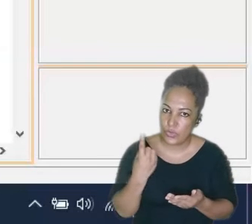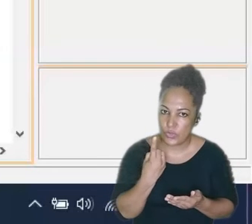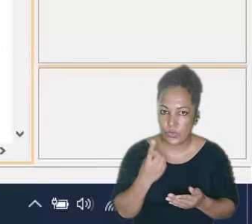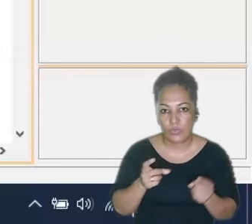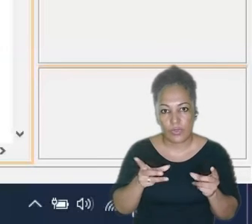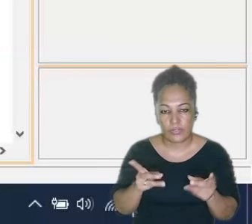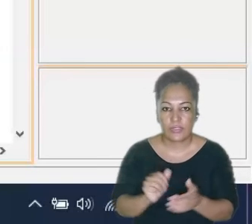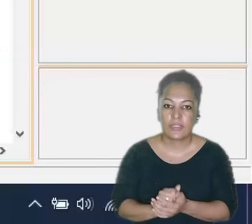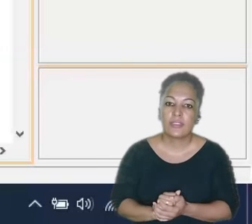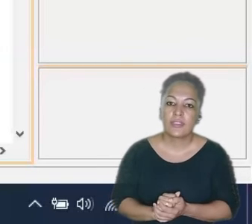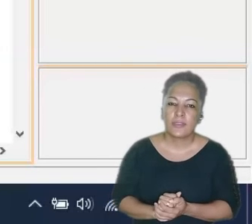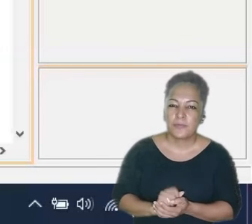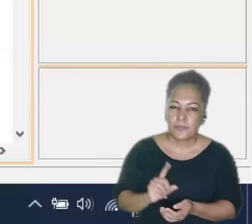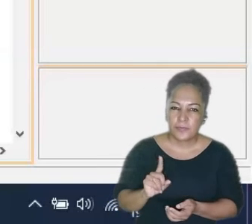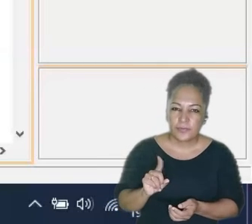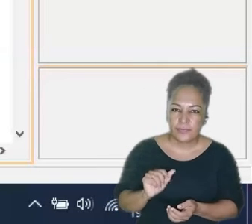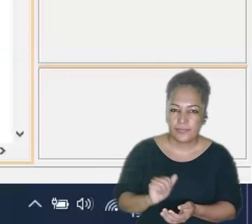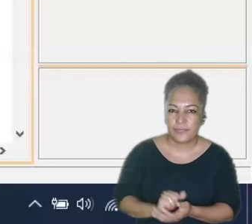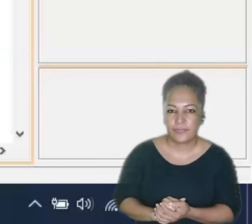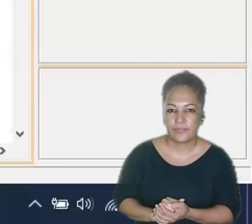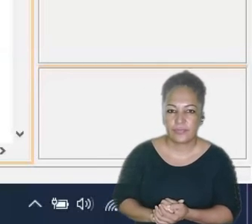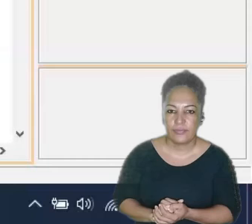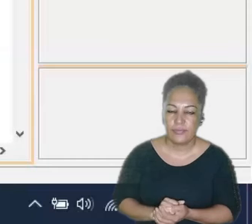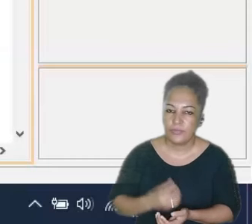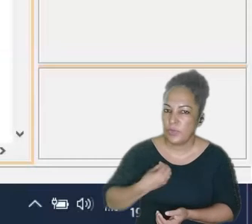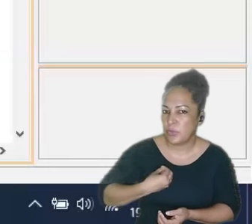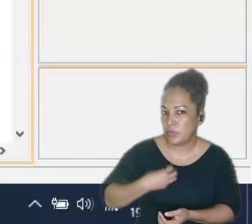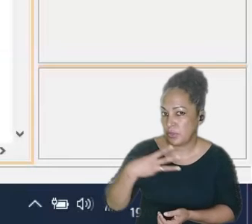venda de hoje, né?